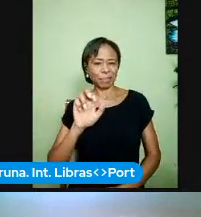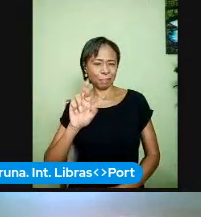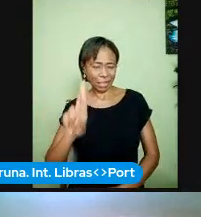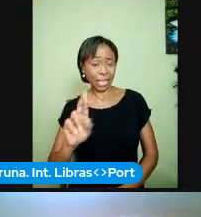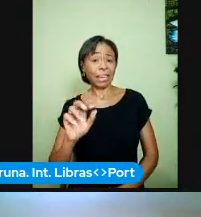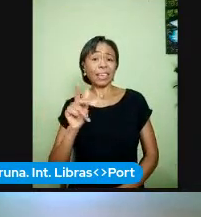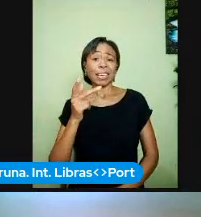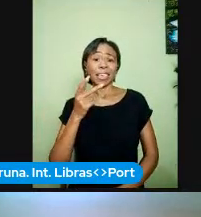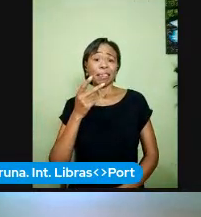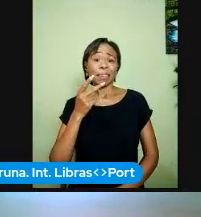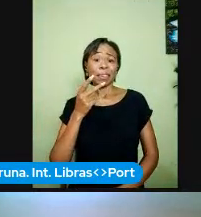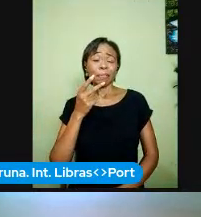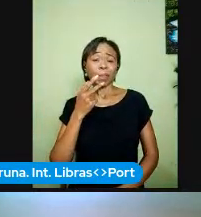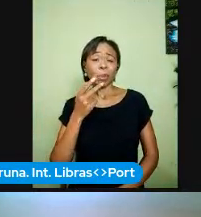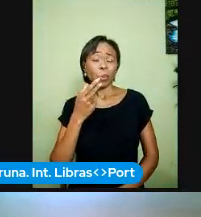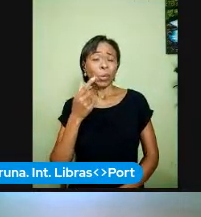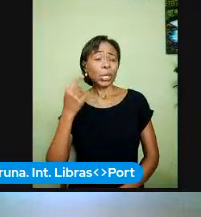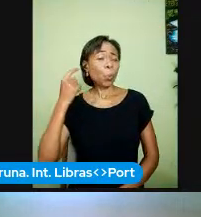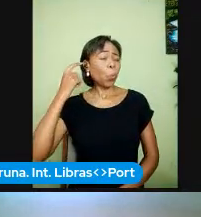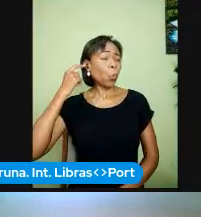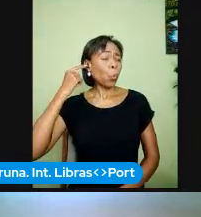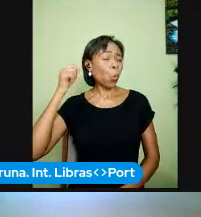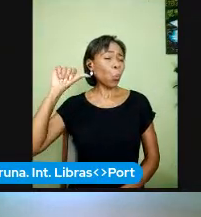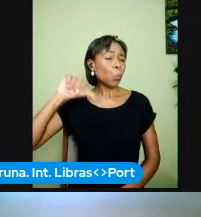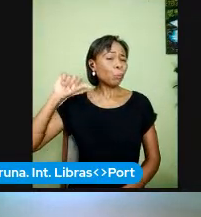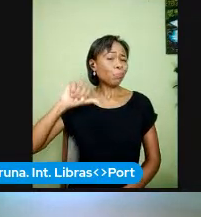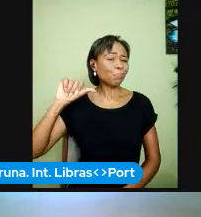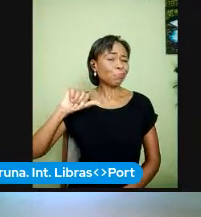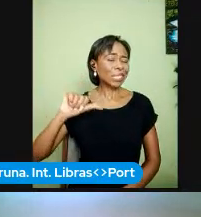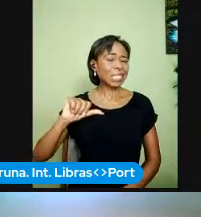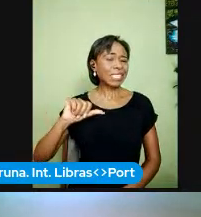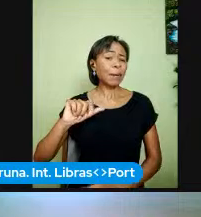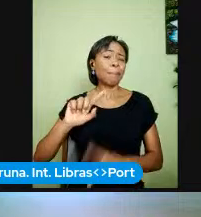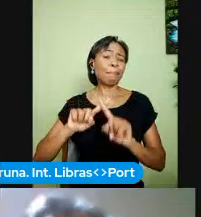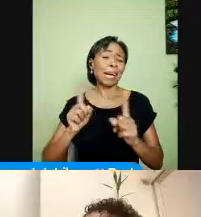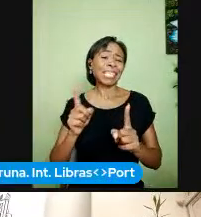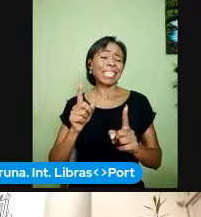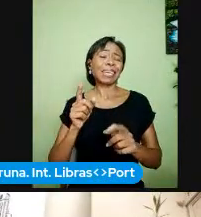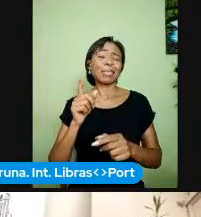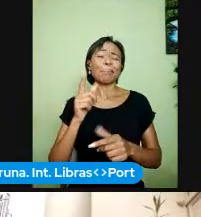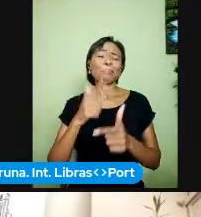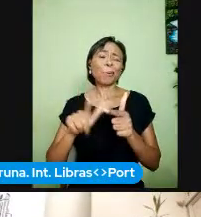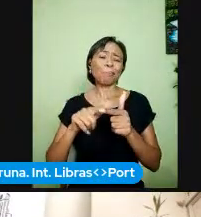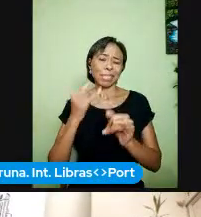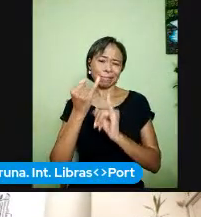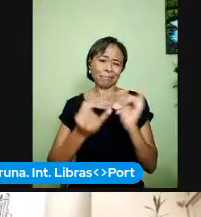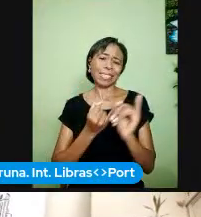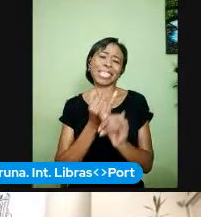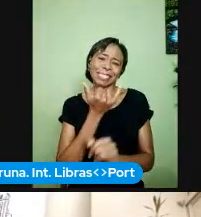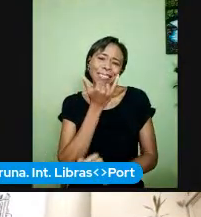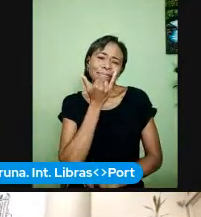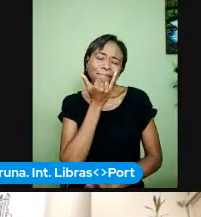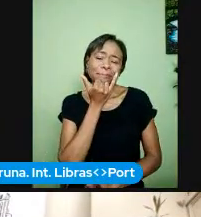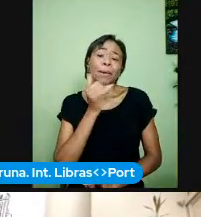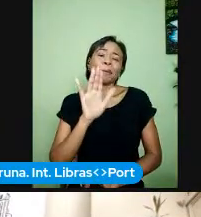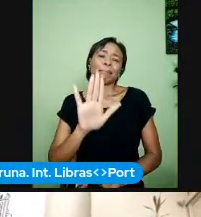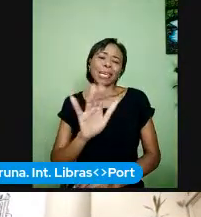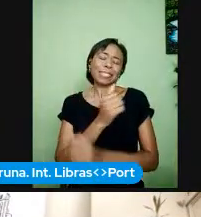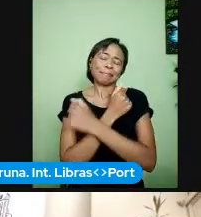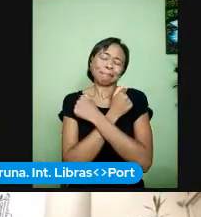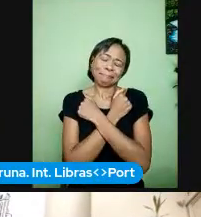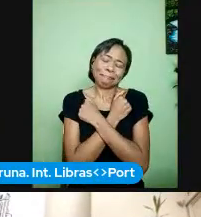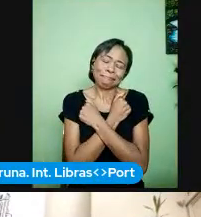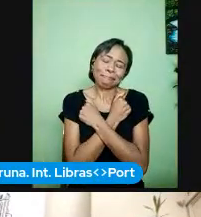muito bem, mas talvez seja a velocidade da internet, tá? Eu peço desculpa. Mas, mais uma vez, um abraço a